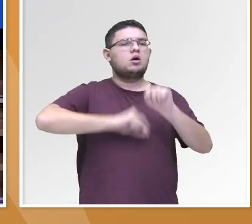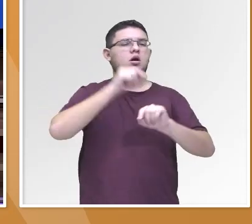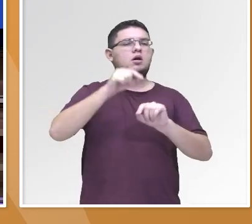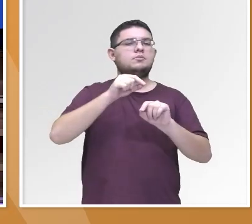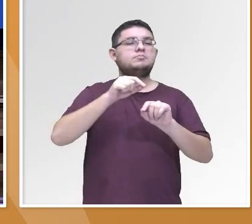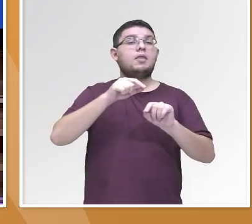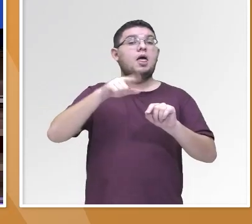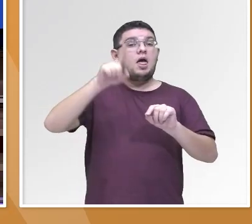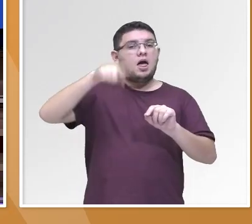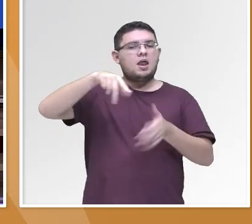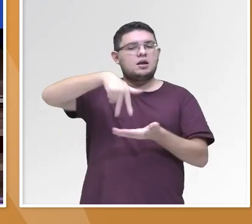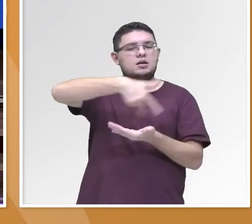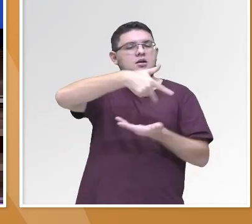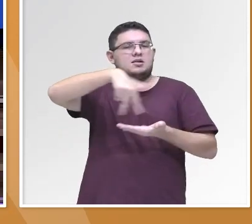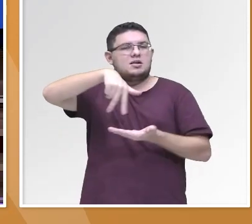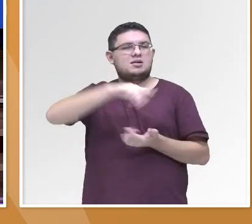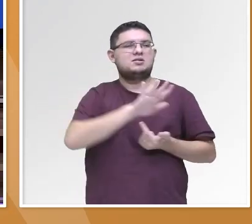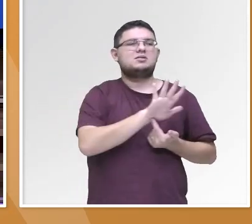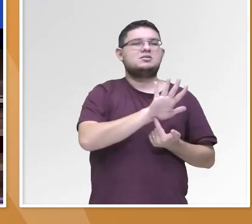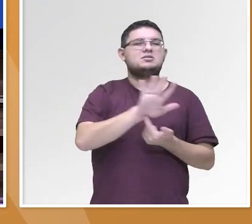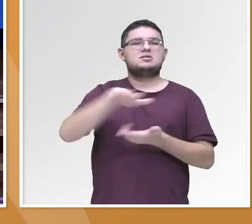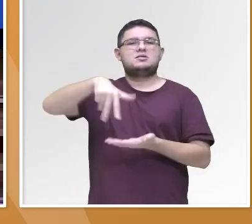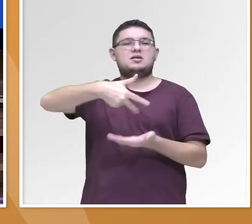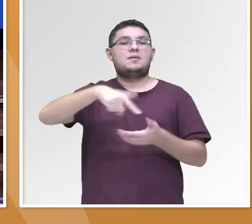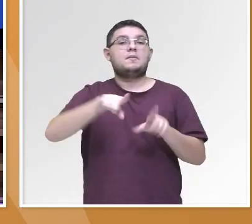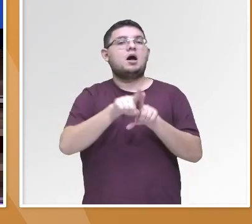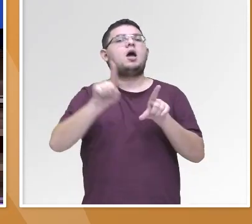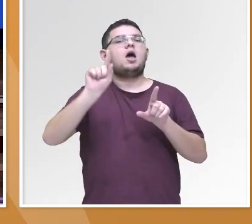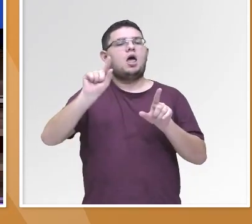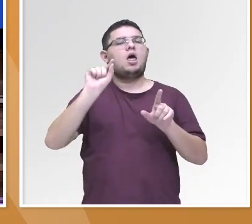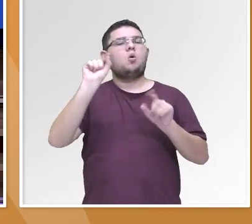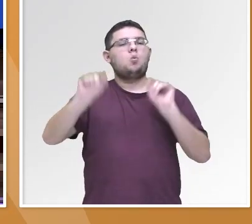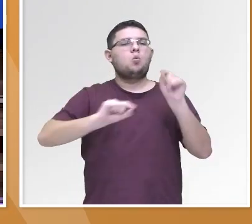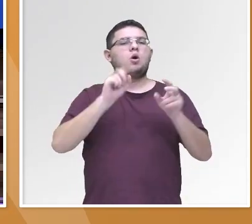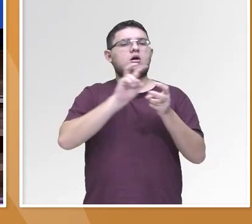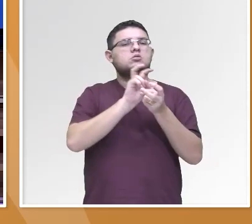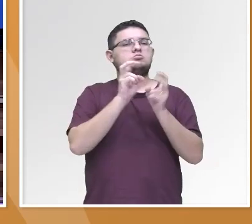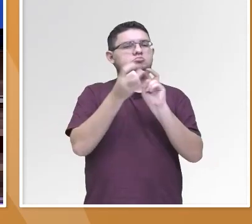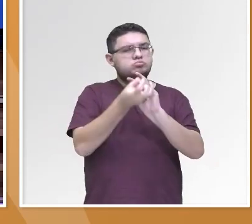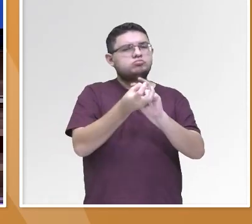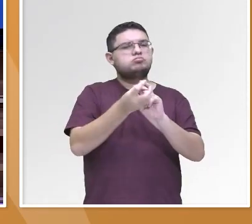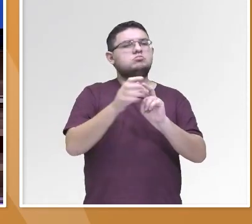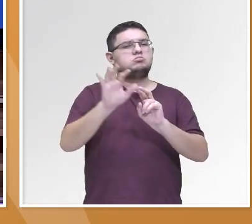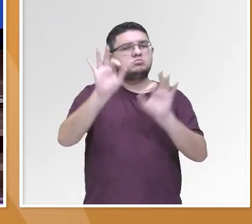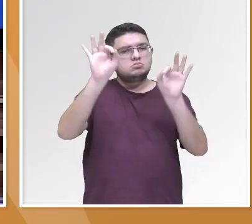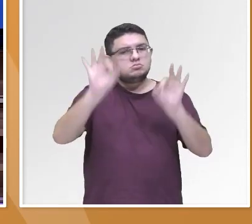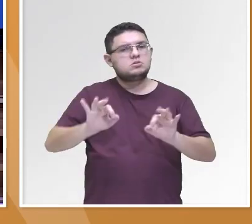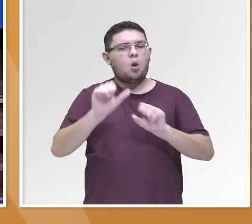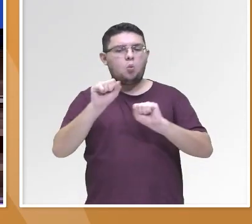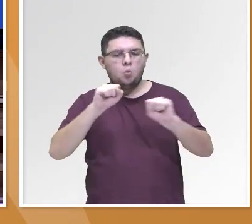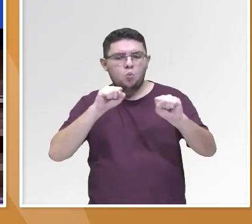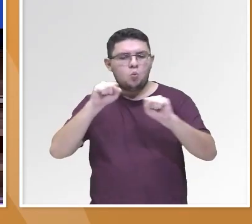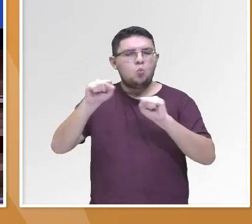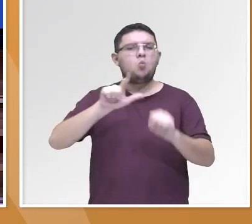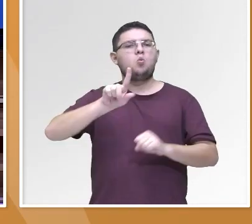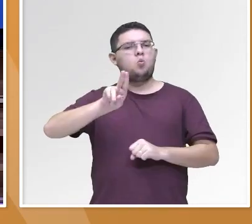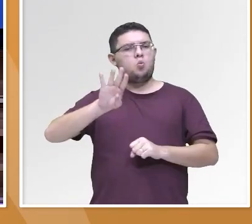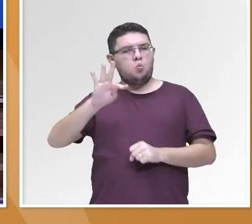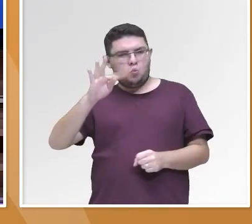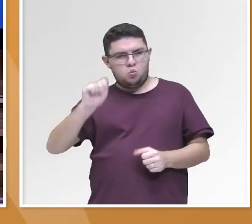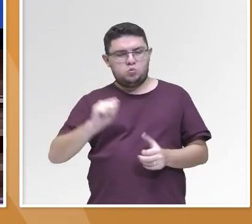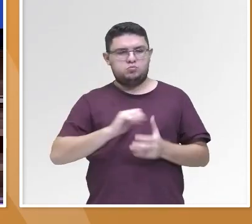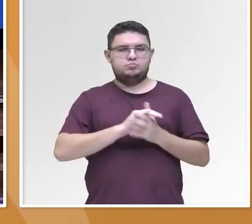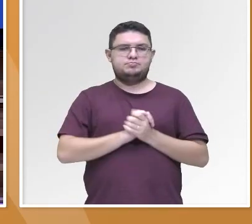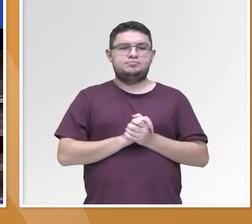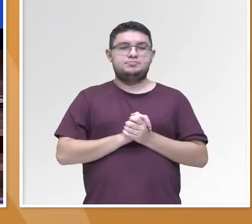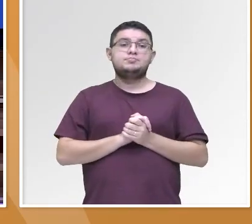que nas comidas também a gente vai já ver daqui a pouco alguns exemplos. Vamos lá? Então, para a gente falar sobre essa questão de religiões